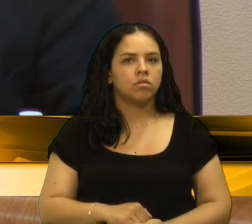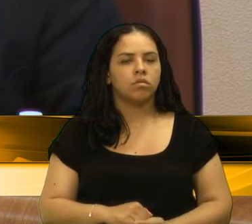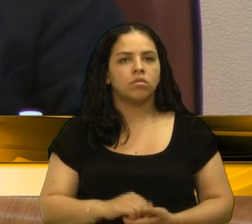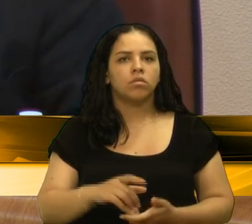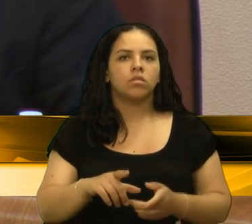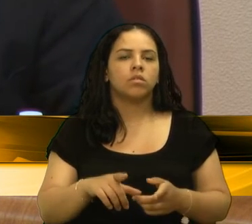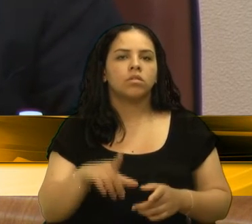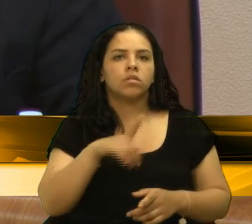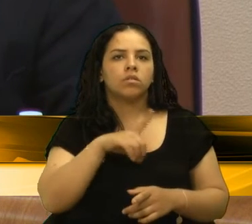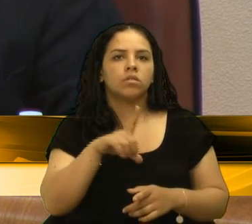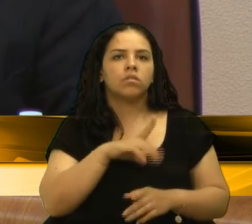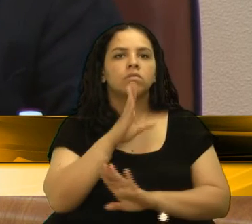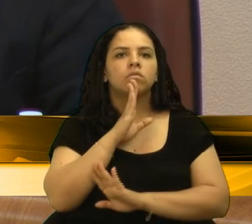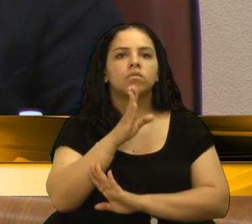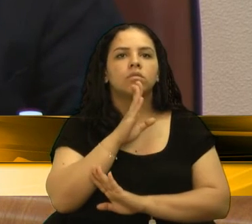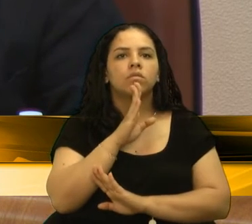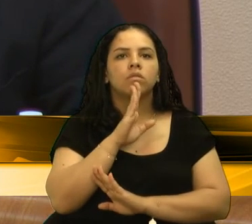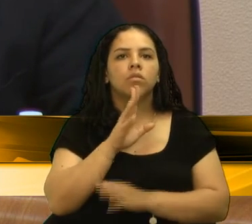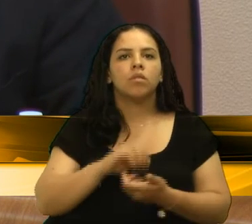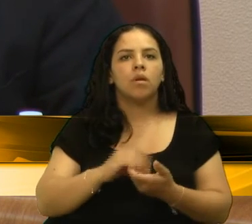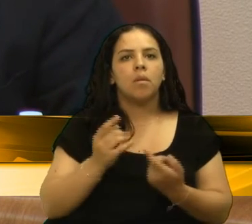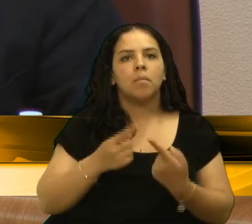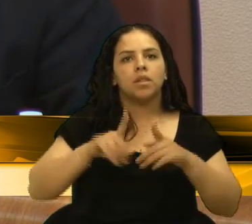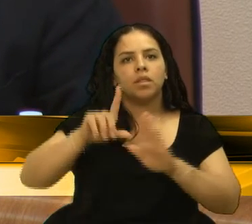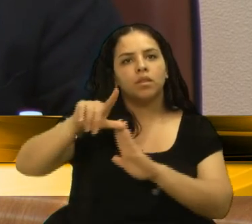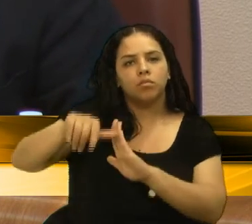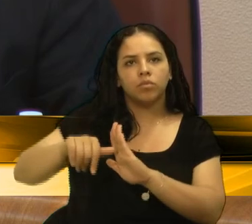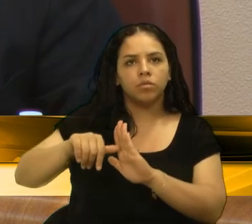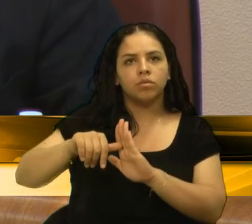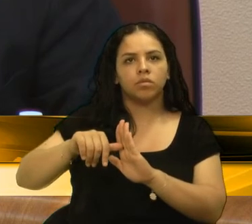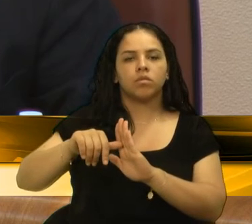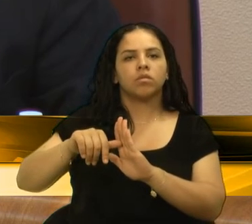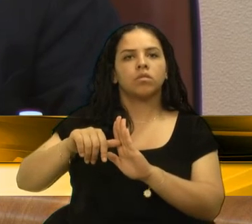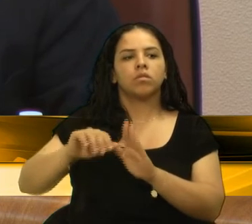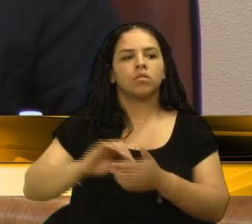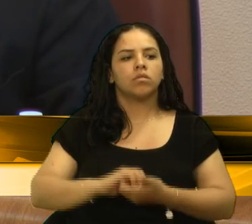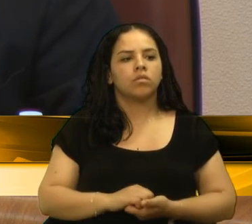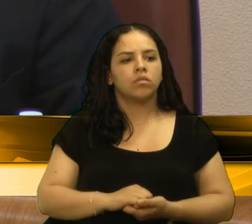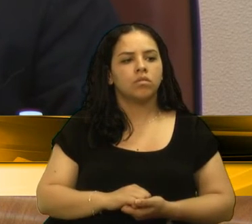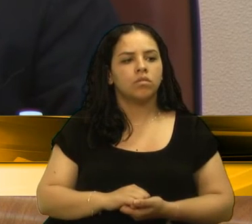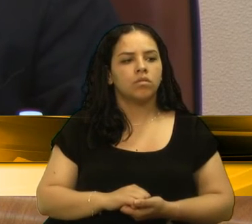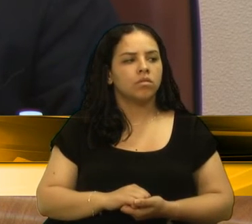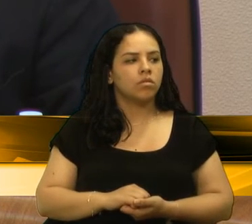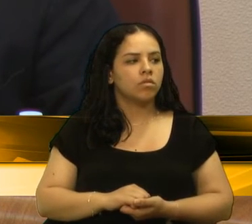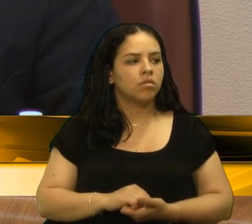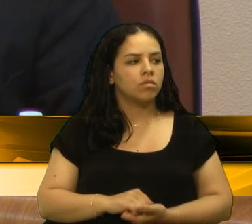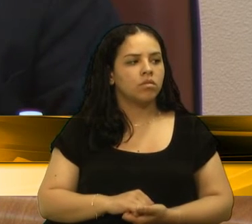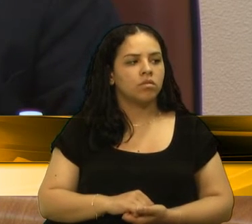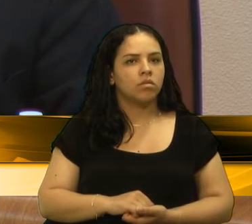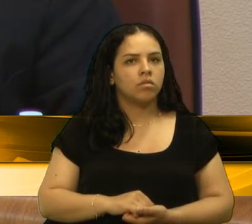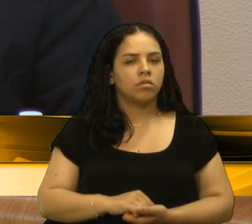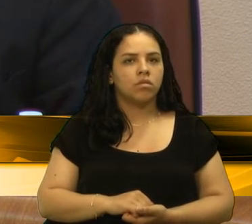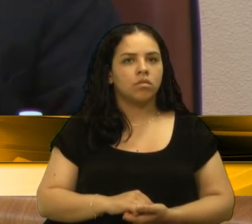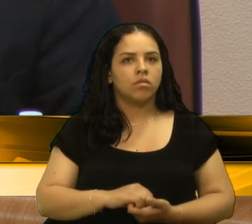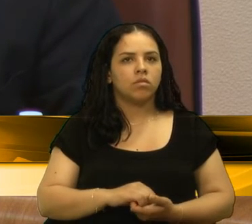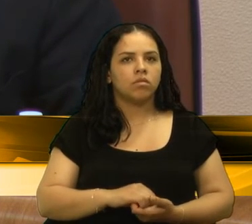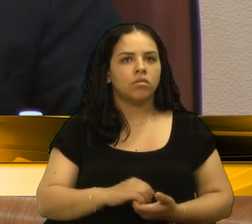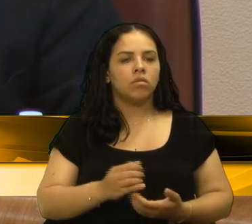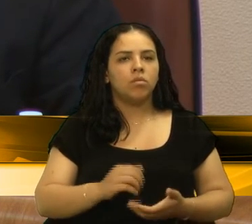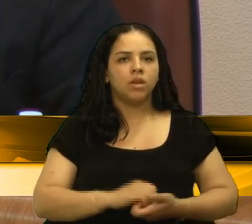até nem tinha conhecimento desse processo, mas depois, tomando o pé da situação, ouvindo os comentários, a gente fica sabendo que tinha sido